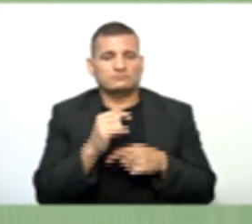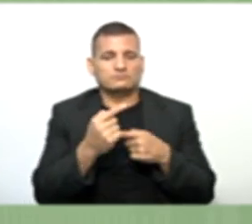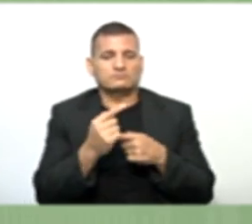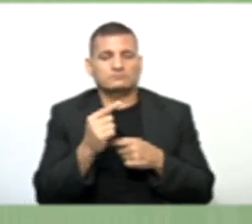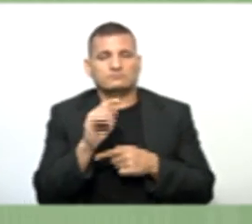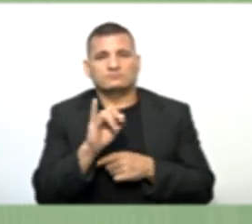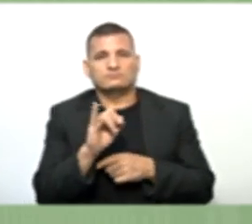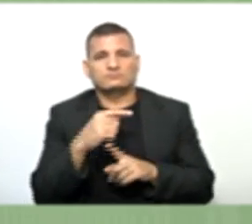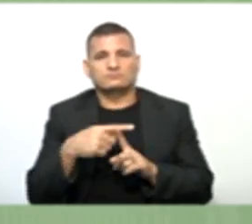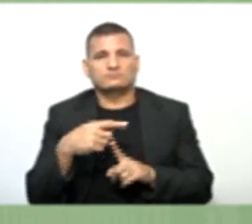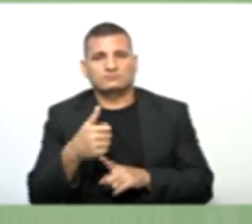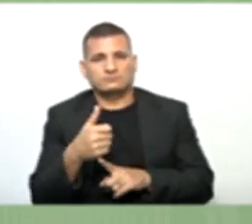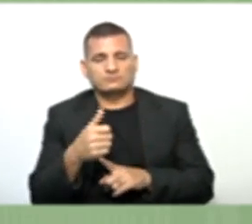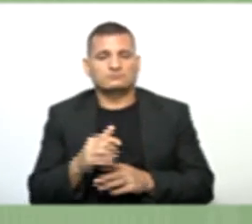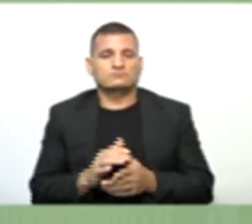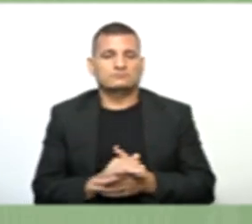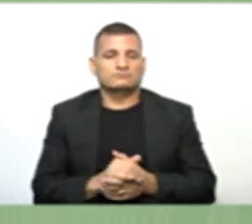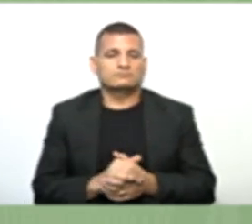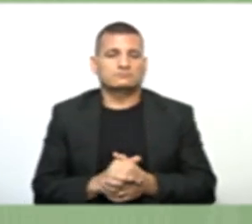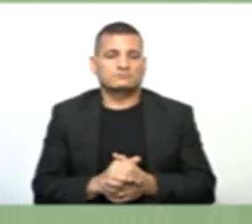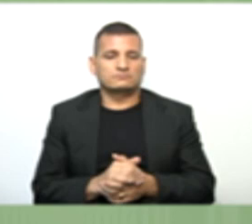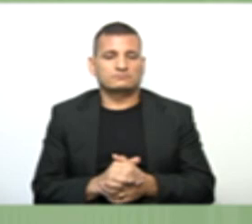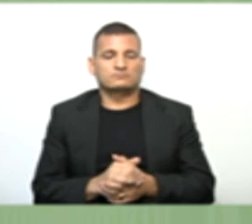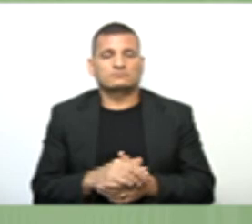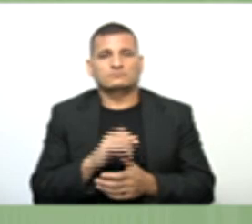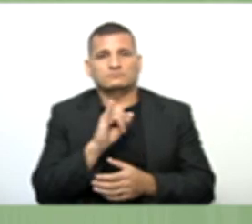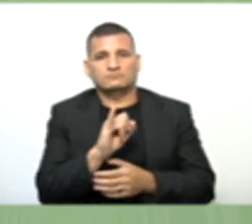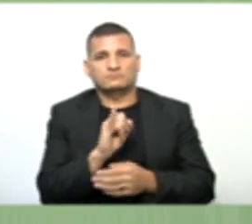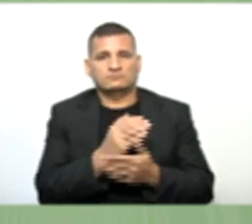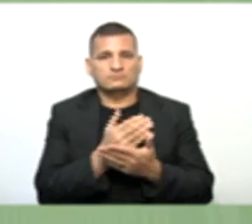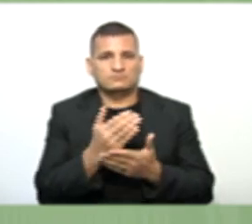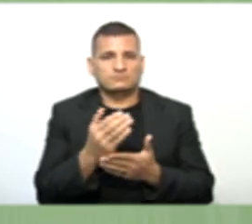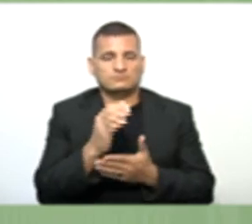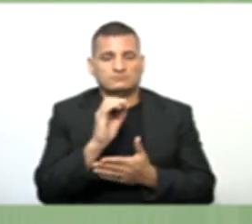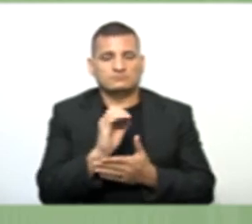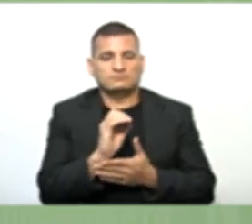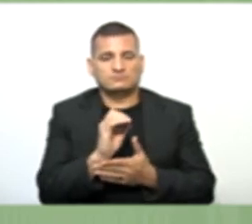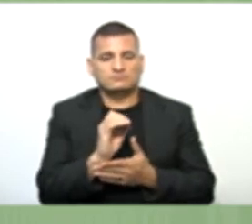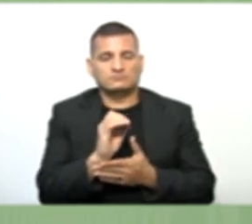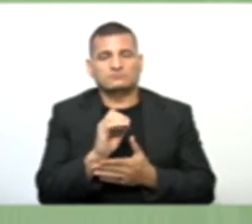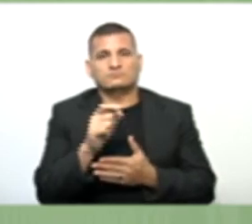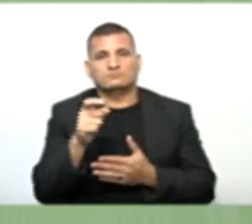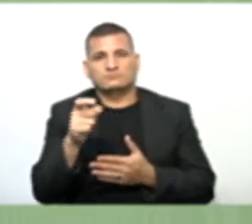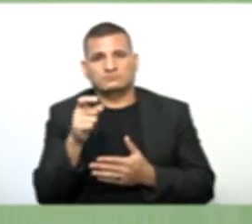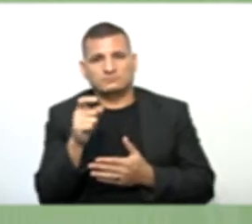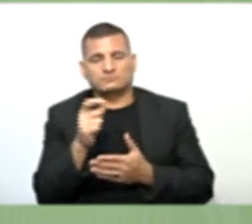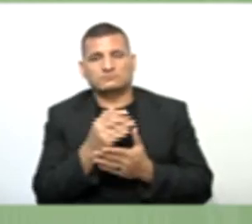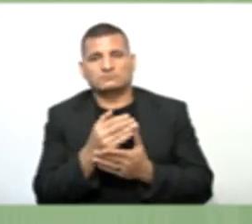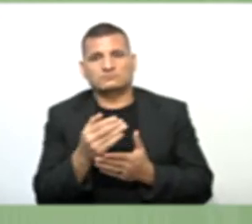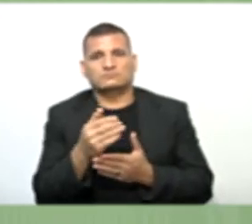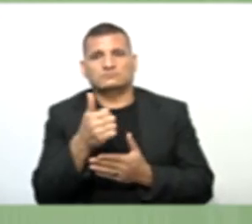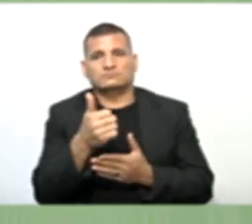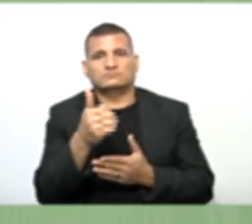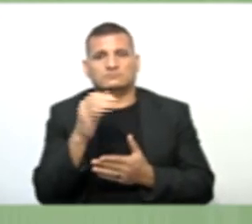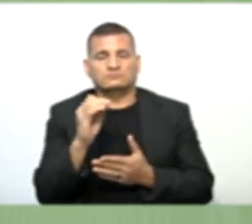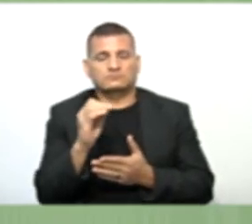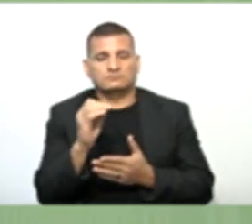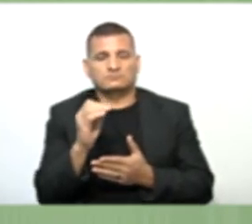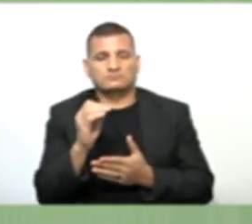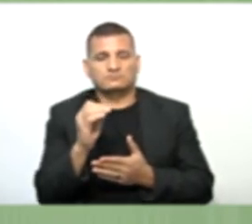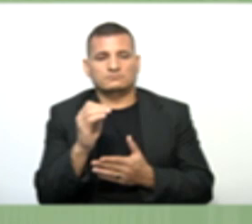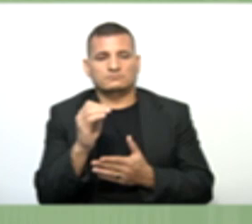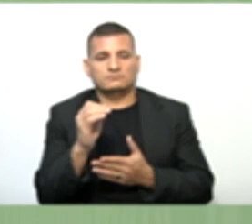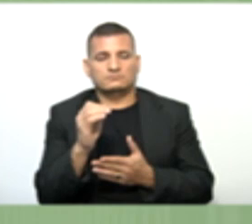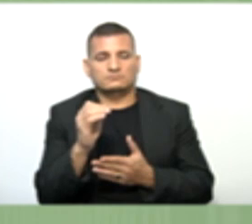abreviatura feita em Python. Então, o nosso i começa com 0 e o x começa com 10, que foi o número que o usuário digitou do